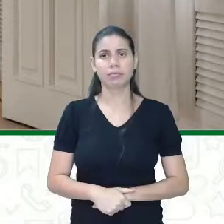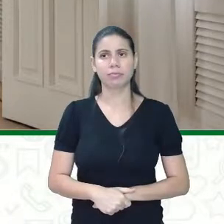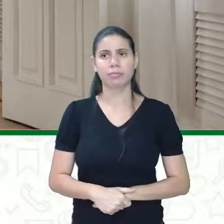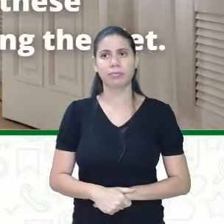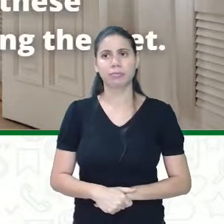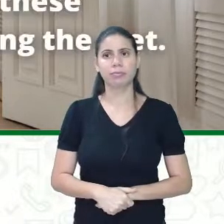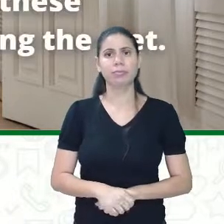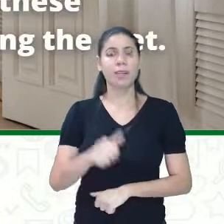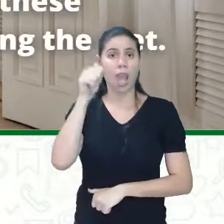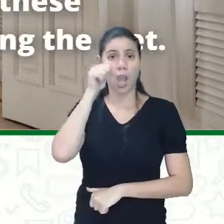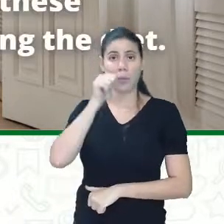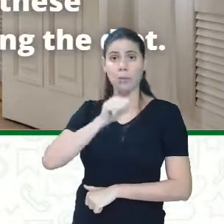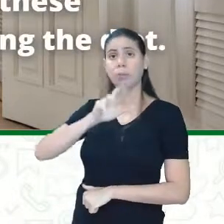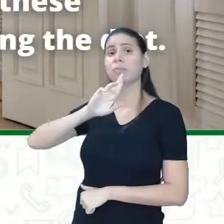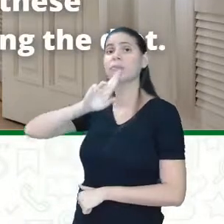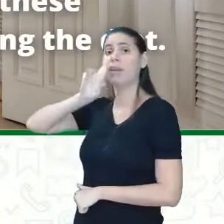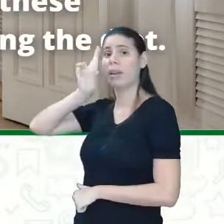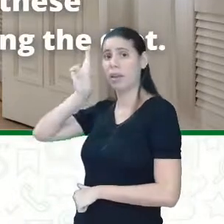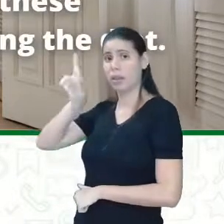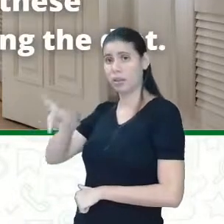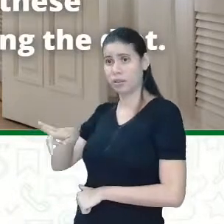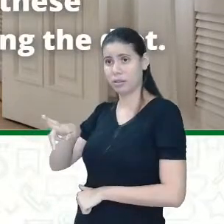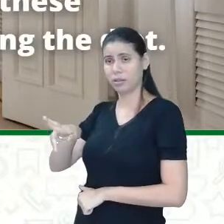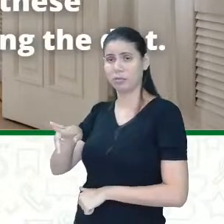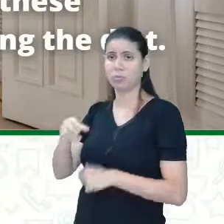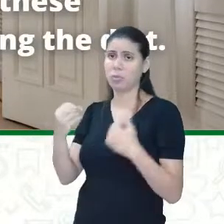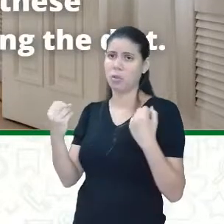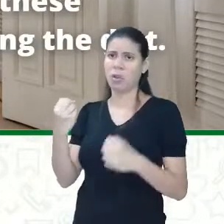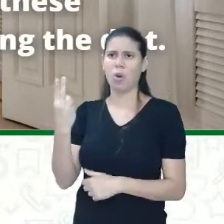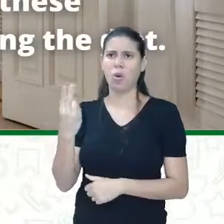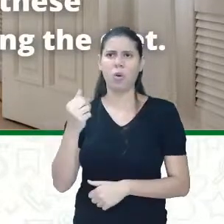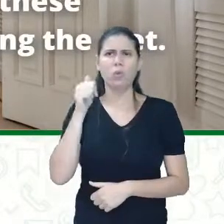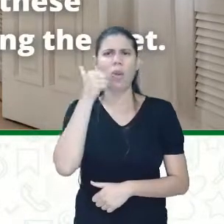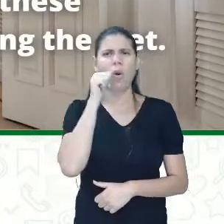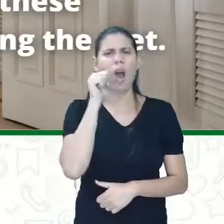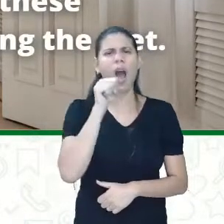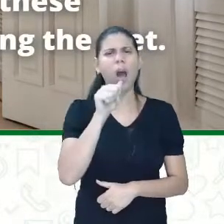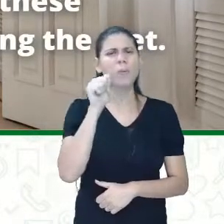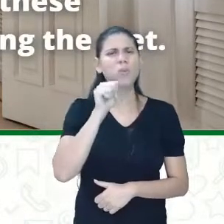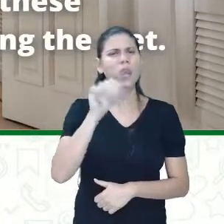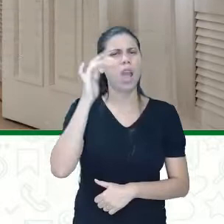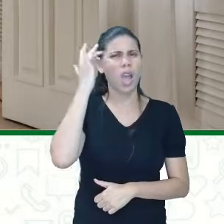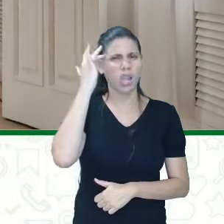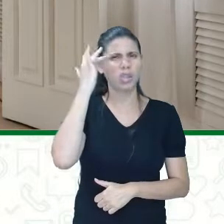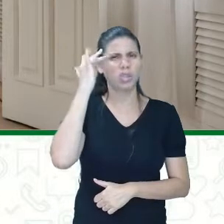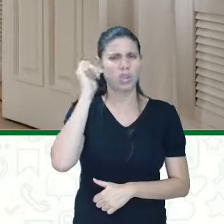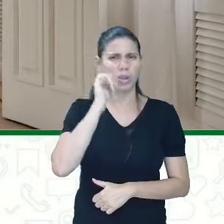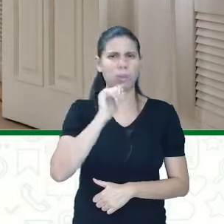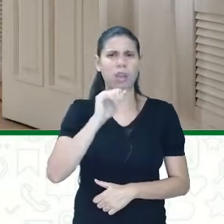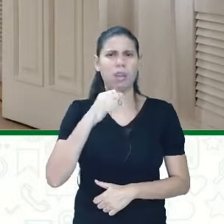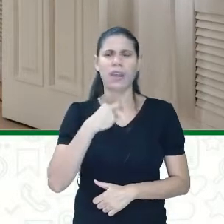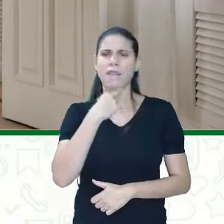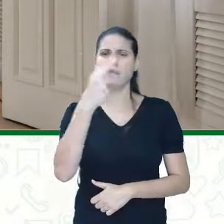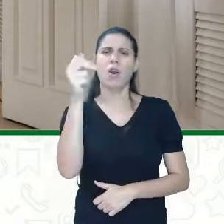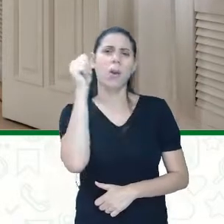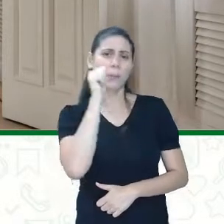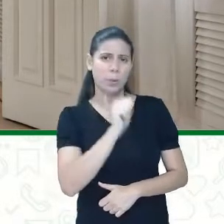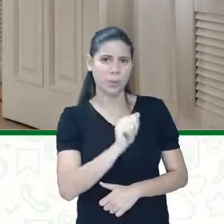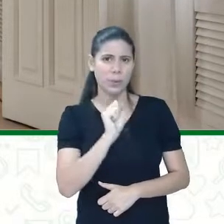Aí ela responde, ou ele responde, eu acho que isso aqui é dela. Isso aqui é dela, eu vou fazer com voz feminina. Volta.